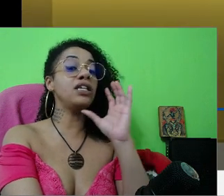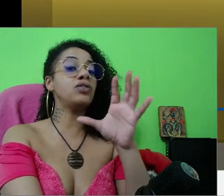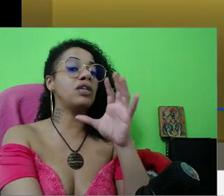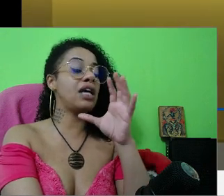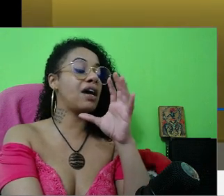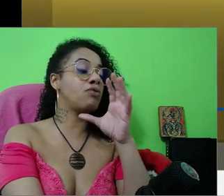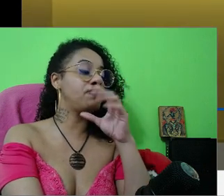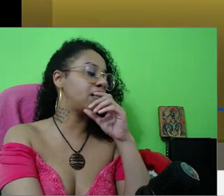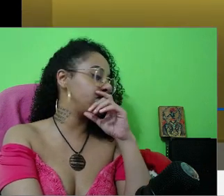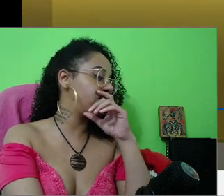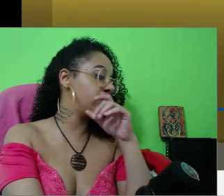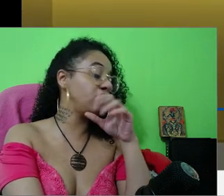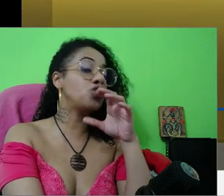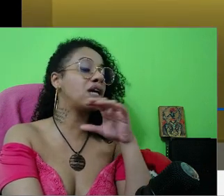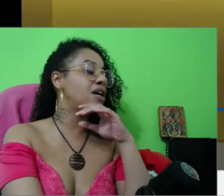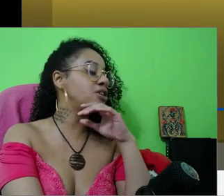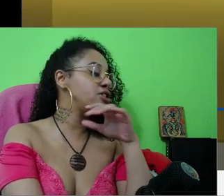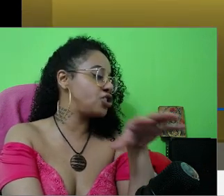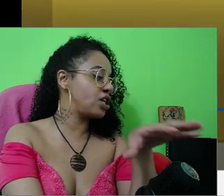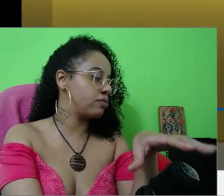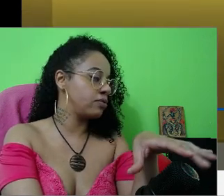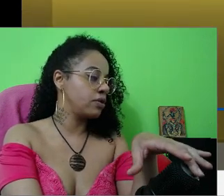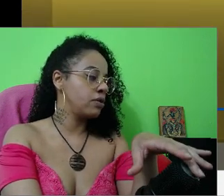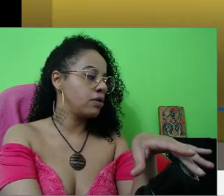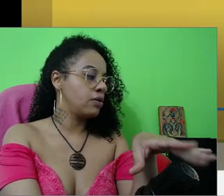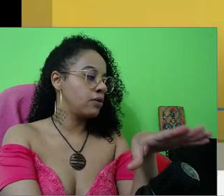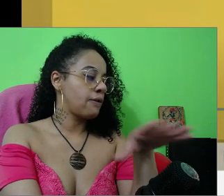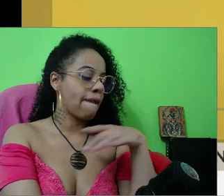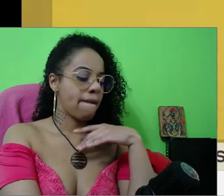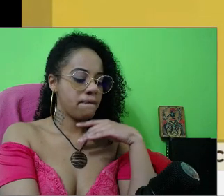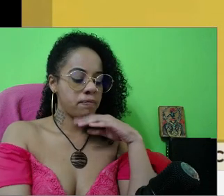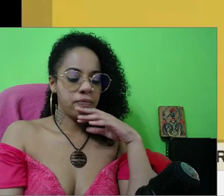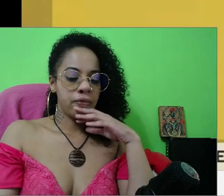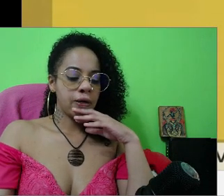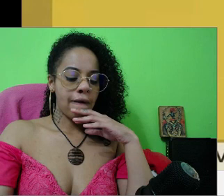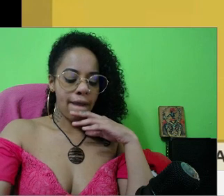isso que é complicado enxugar gelo